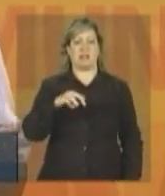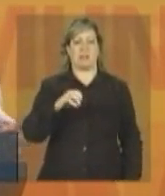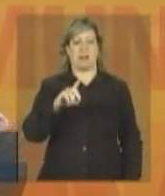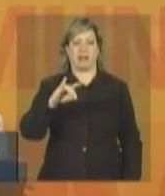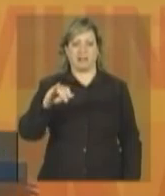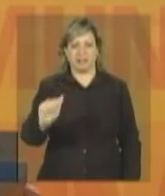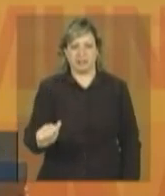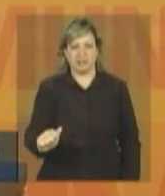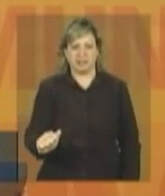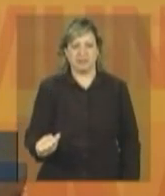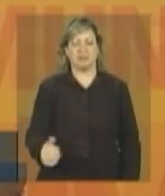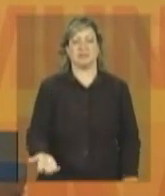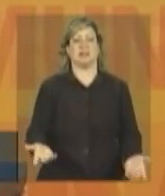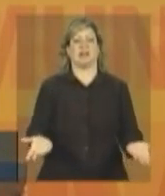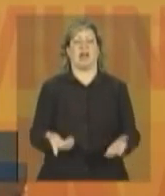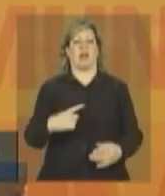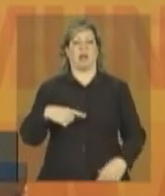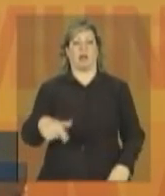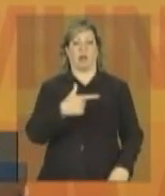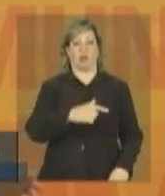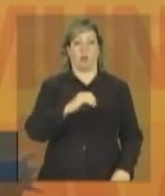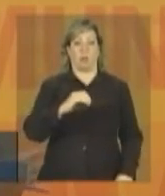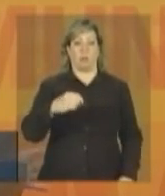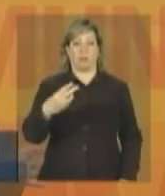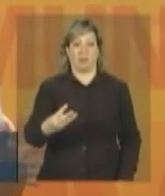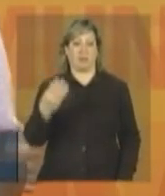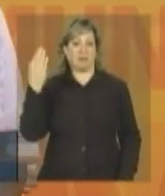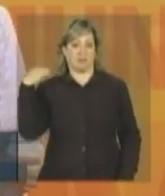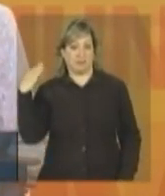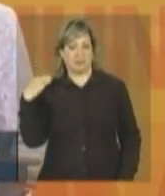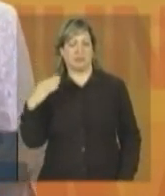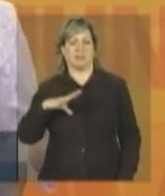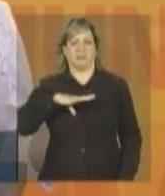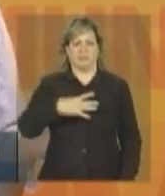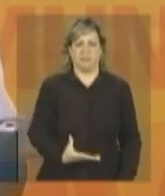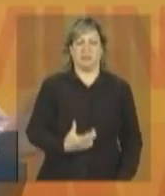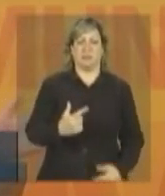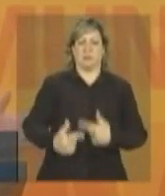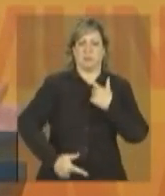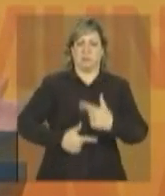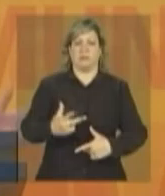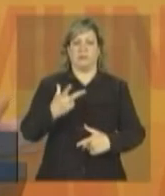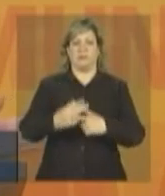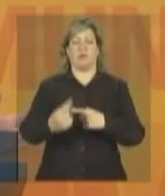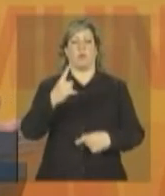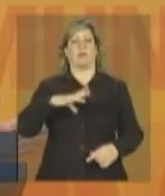que, em 2003, enfrentou um desafio, que era